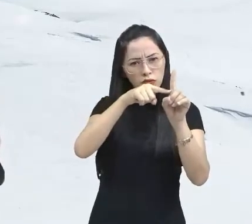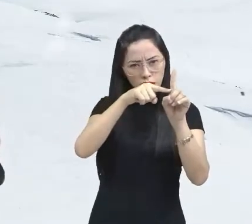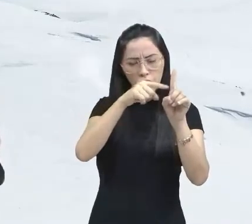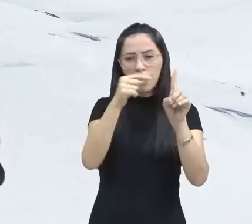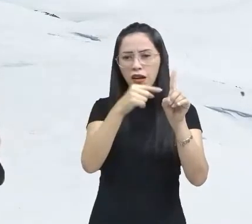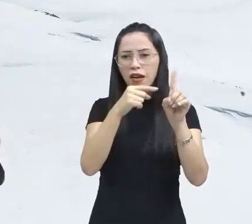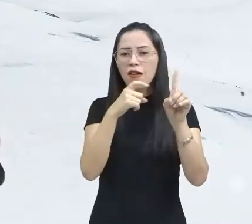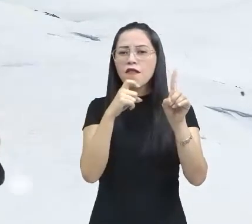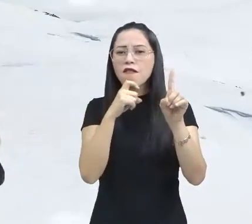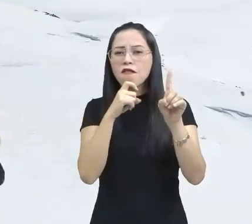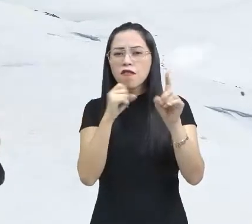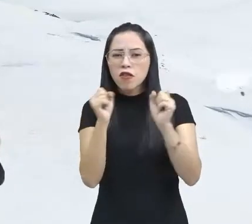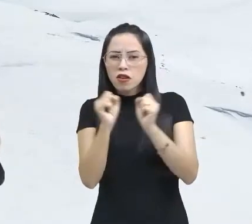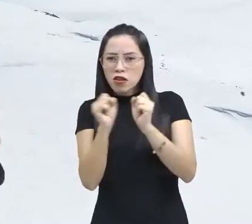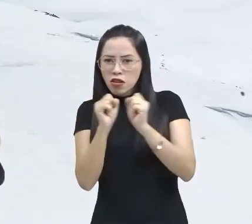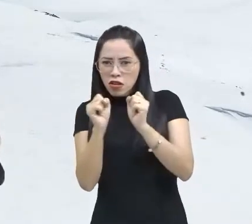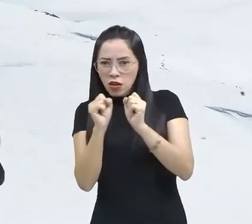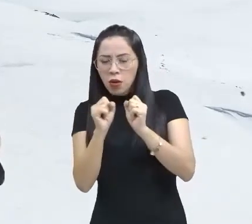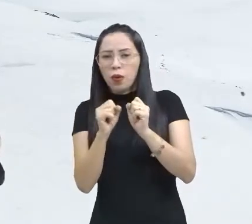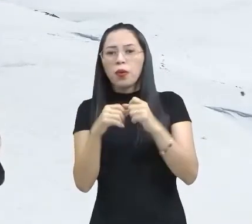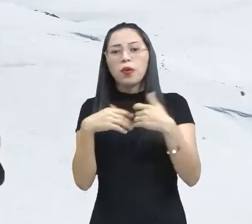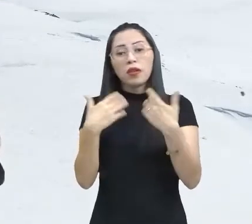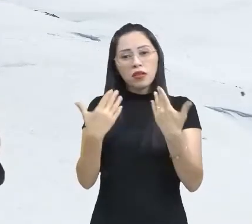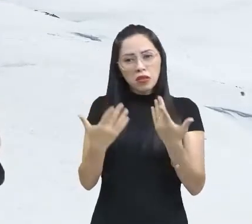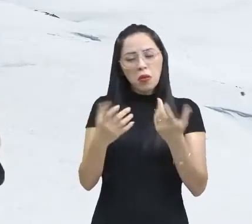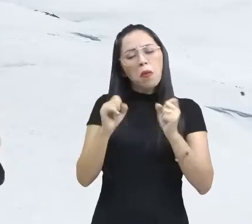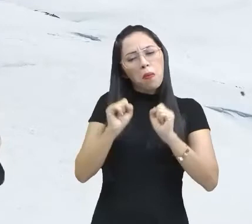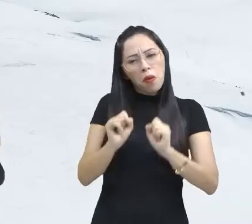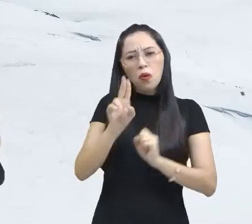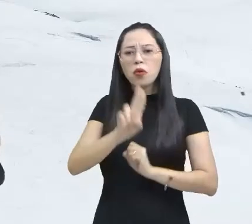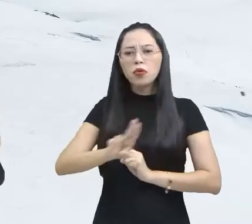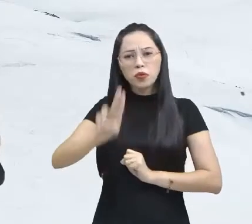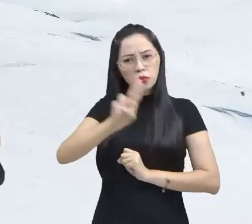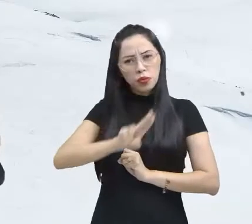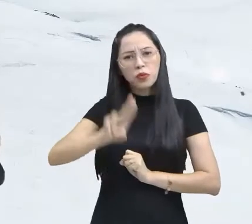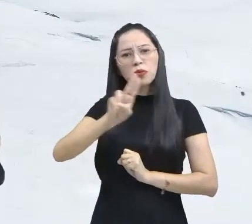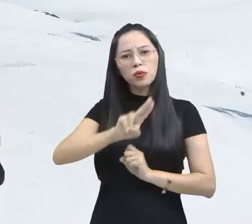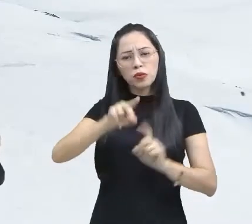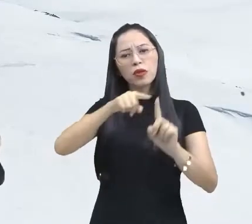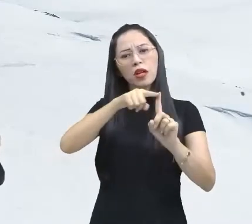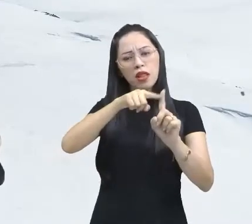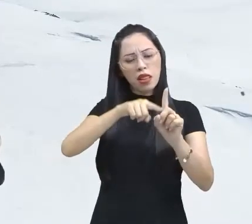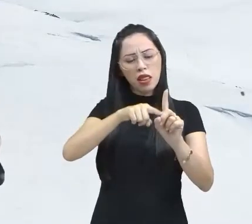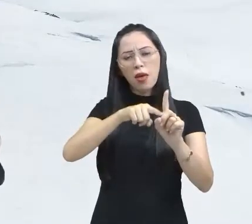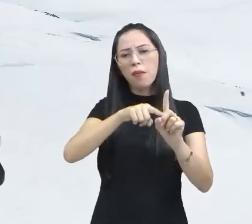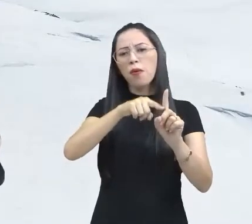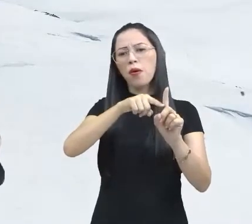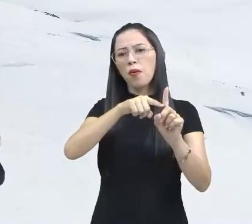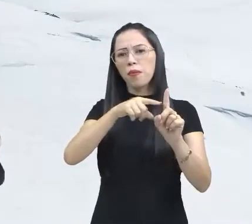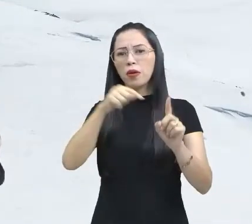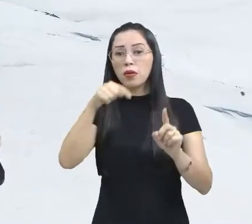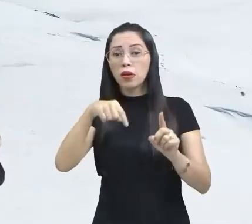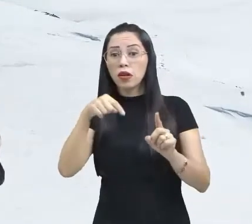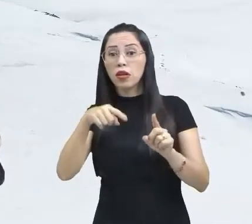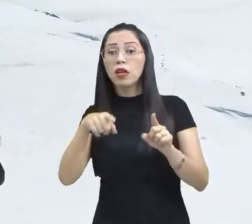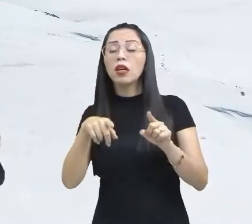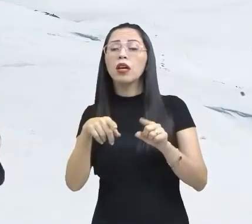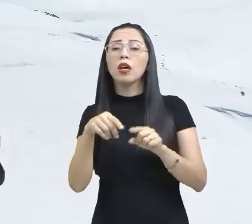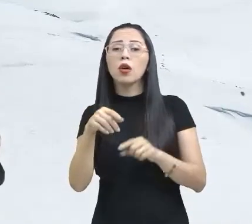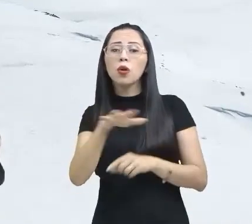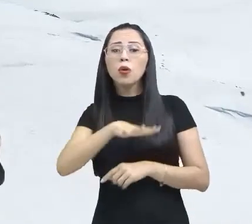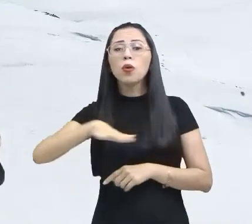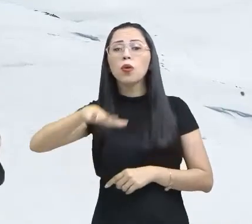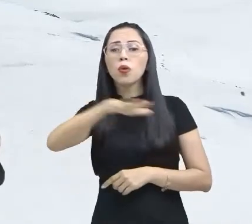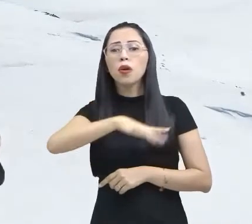usado para medir essas temperaturas mais frias? Sim, professor. E elas são importantes também na ciência, para quem mora